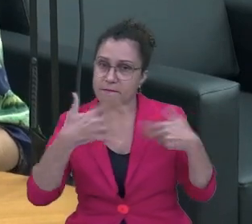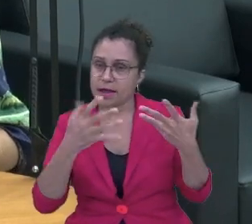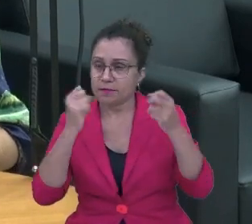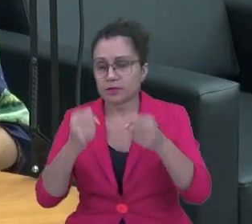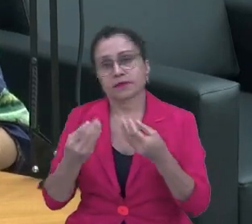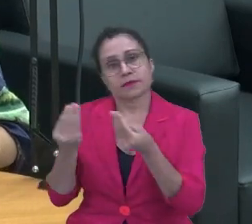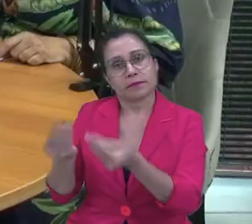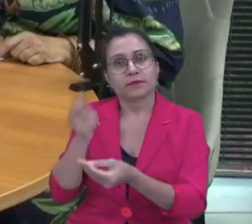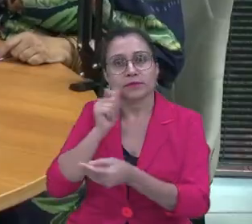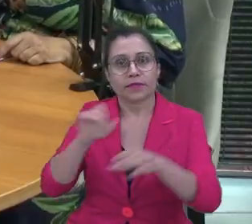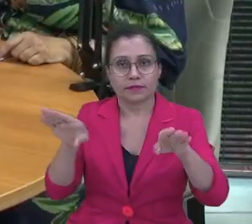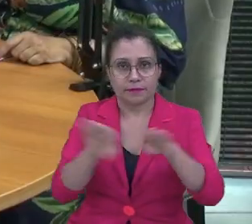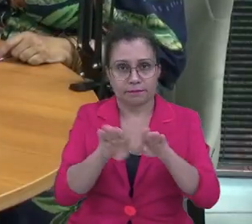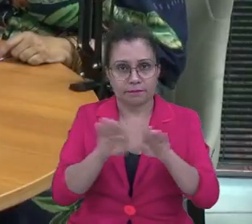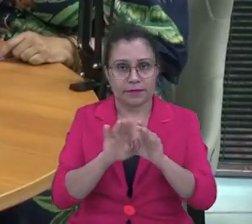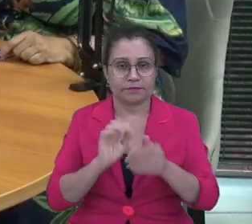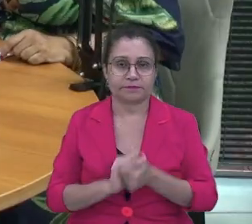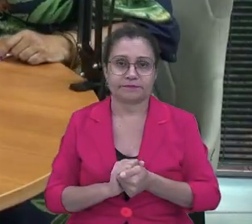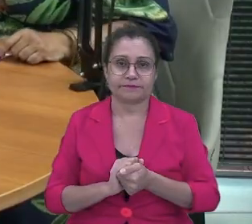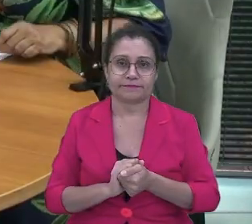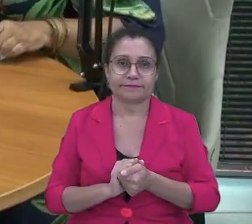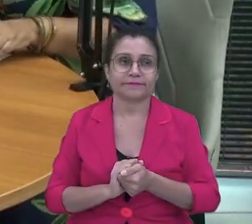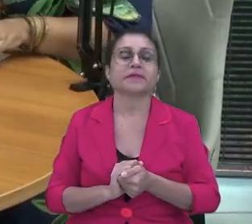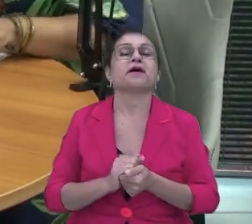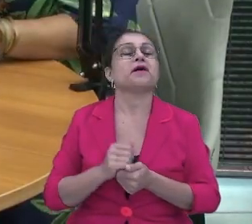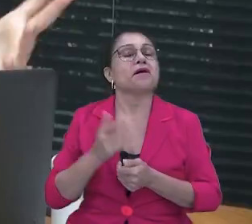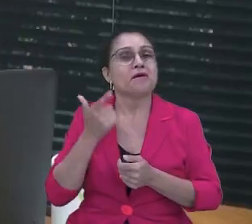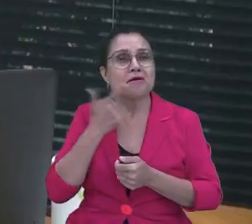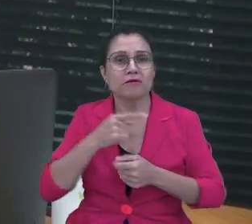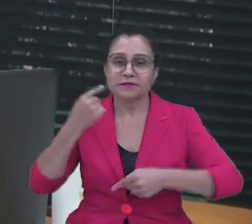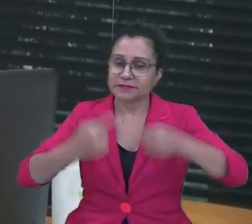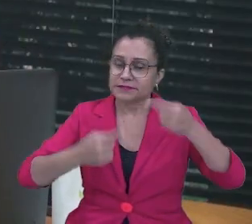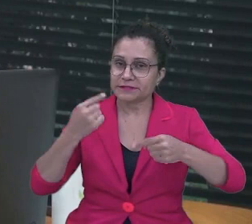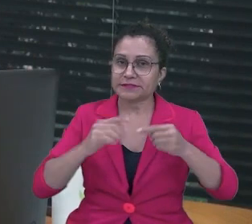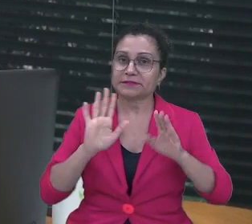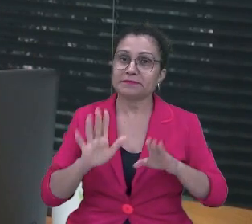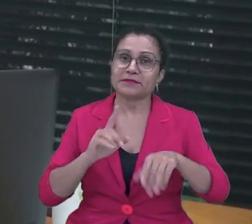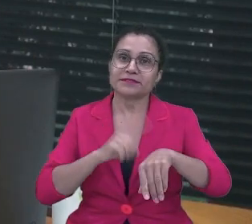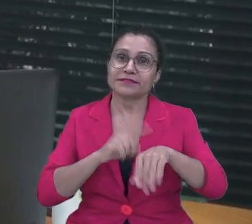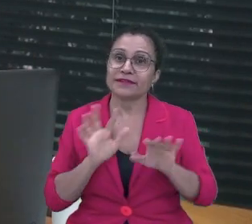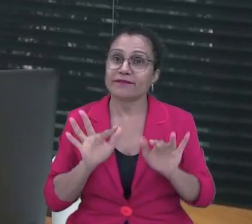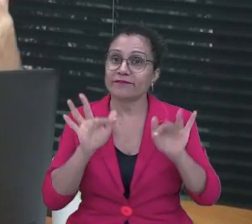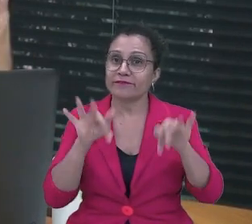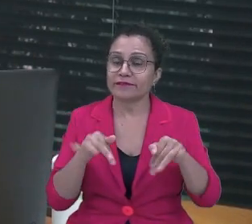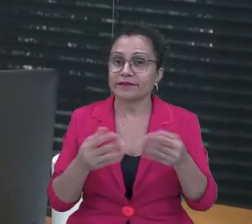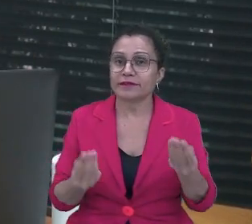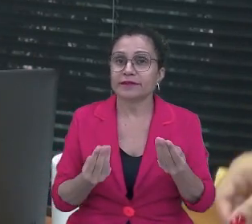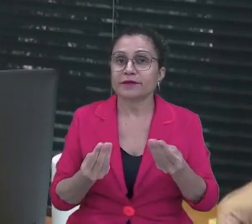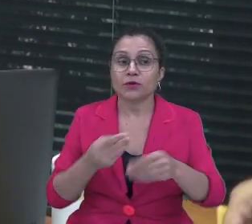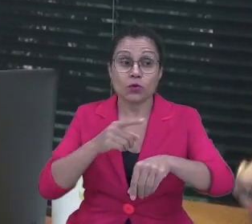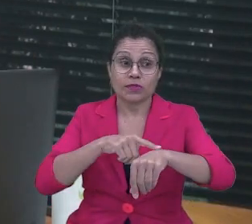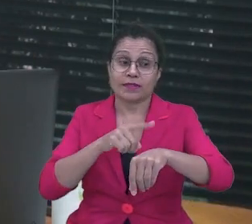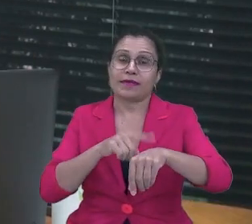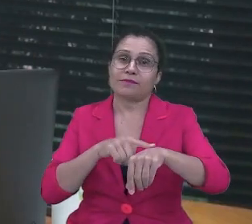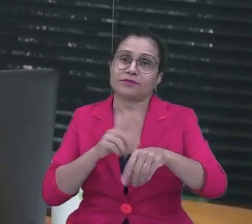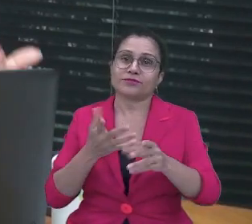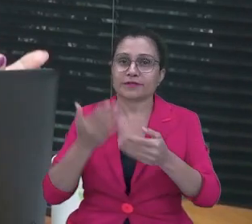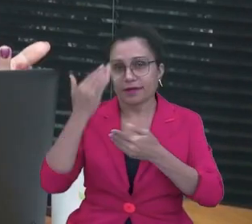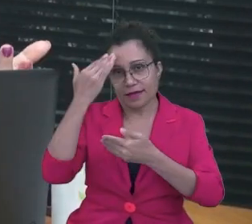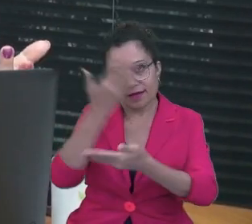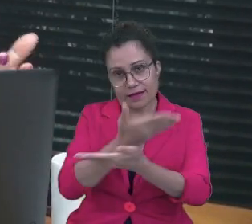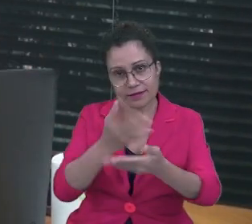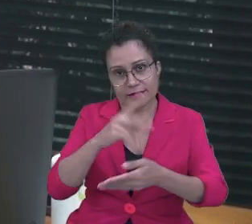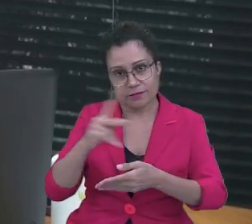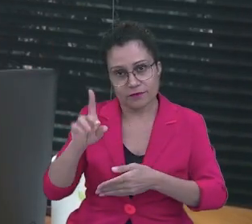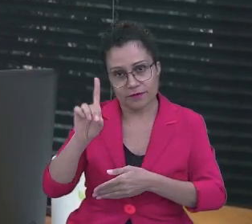mulheres também. Nossa, a gente que pode ir longe nesse bate-papo, mas já estamos encerrando aqui, dando o nosso tempo,